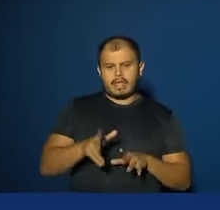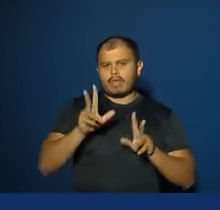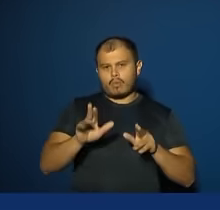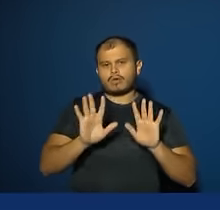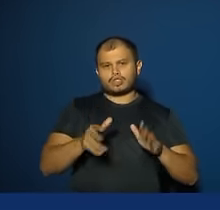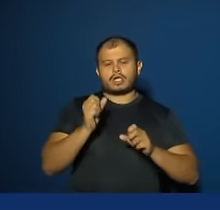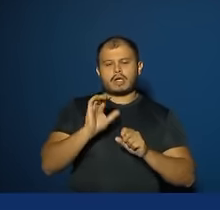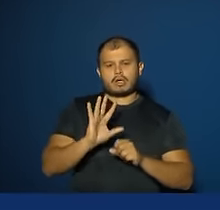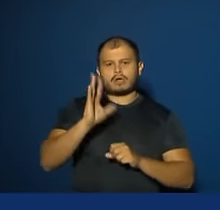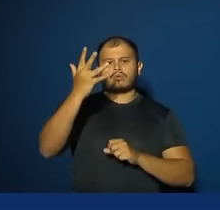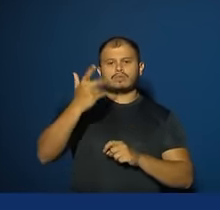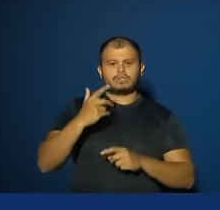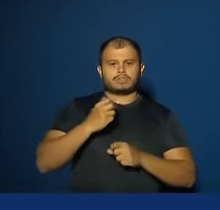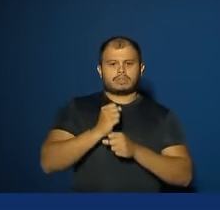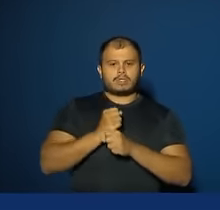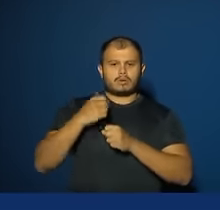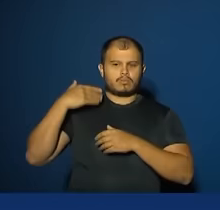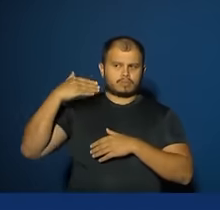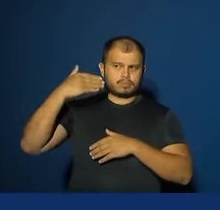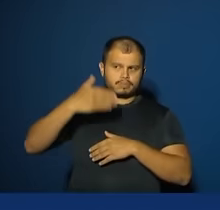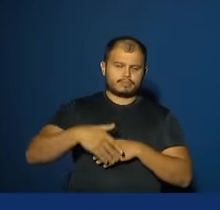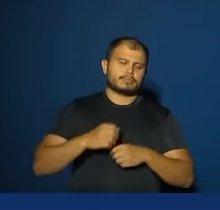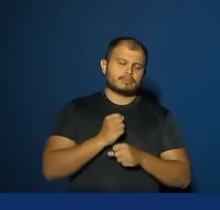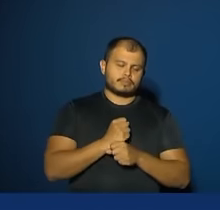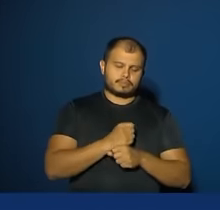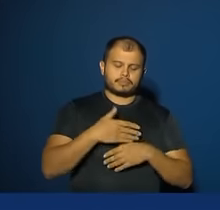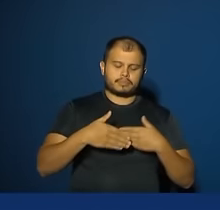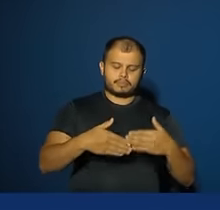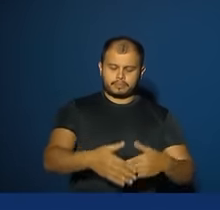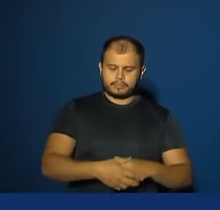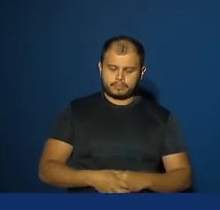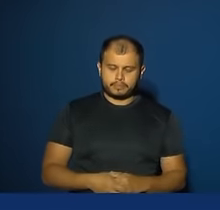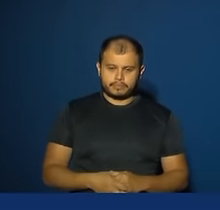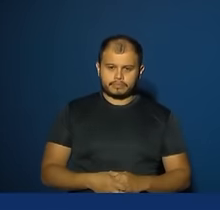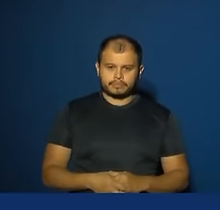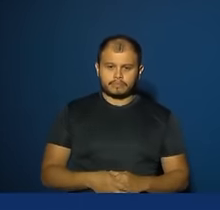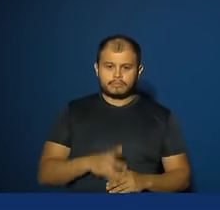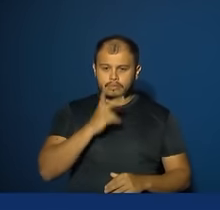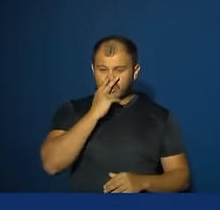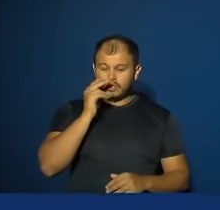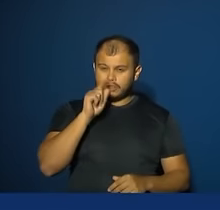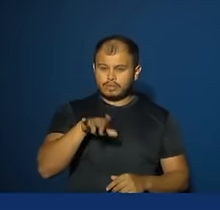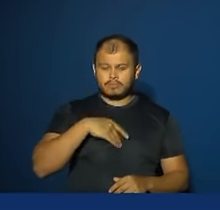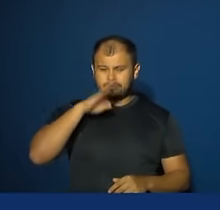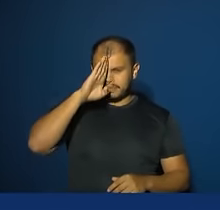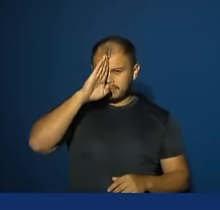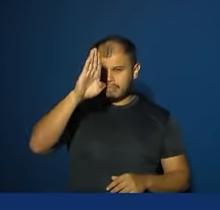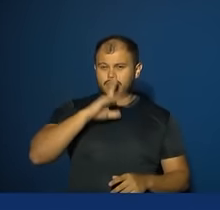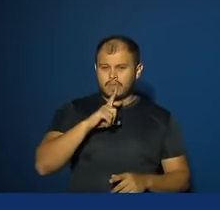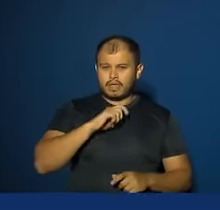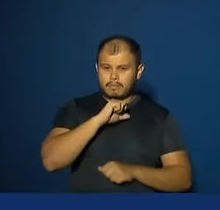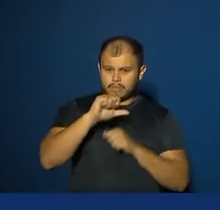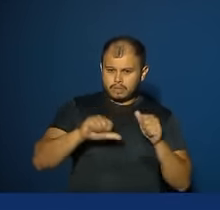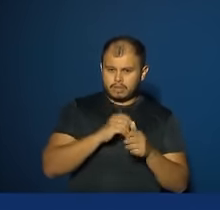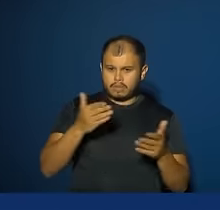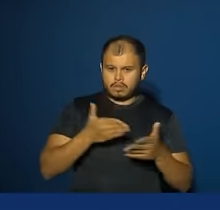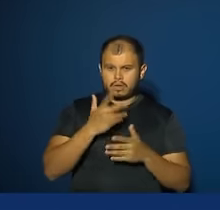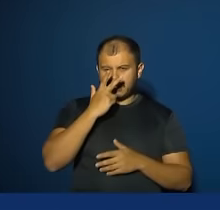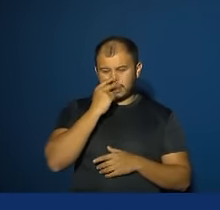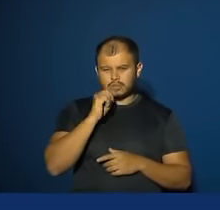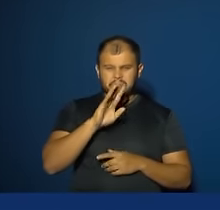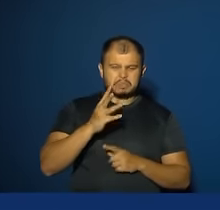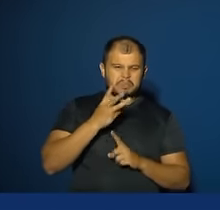últimos anos por um processo importante de revisões de lucro para baixo. Tá? E eu acho que esse é o fato principal que está mudando agora, né? Eu acho que a partir do